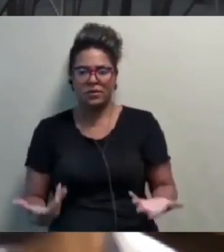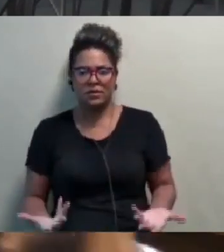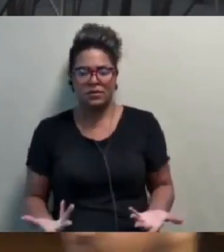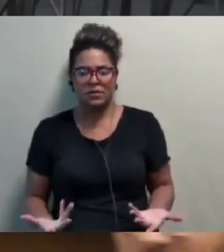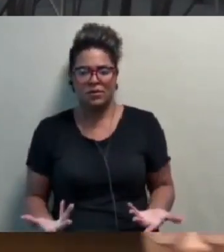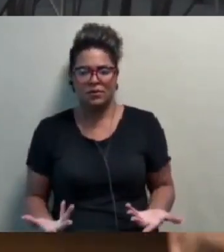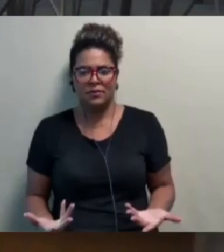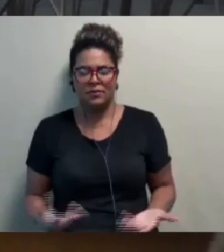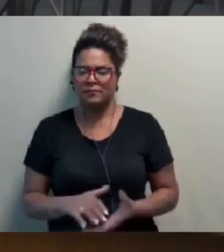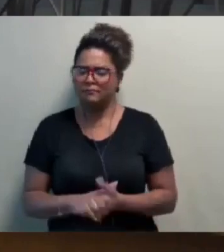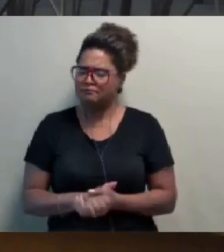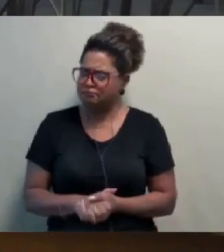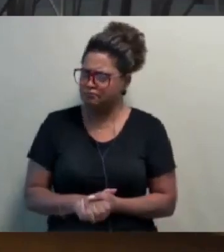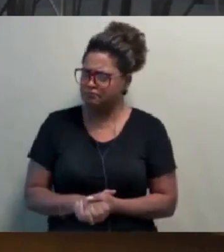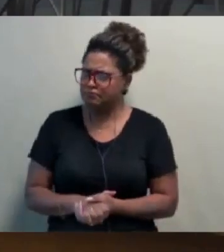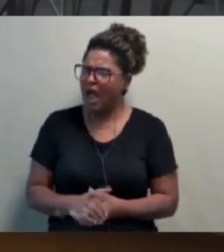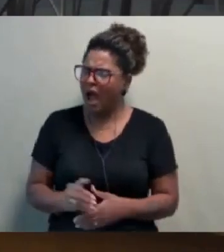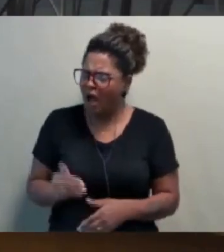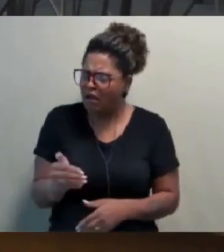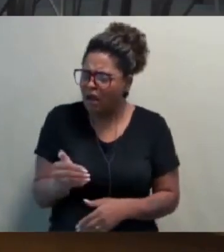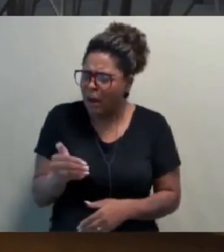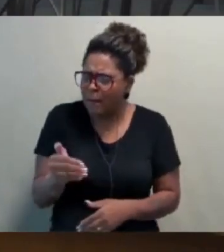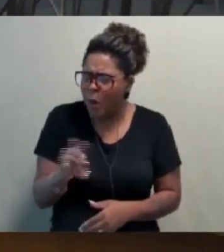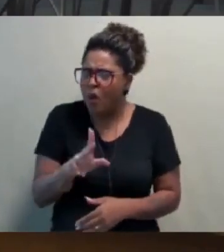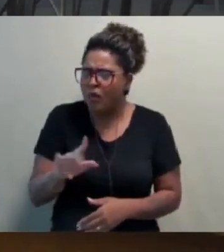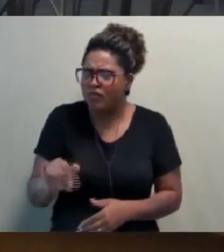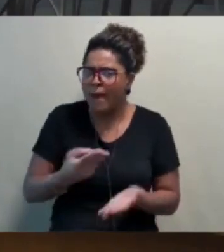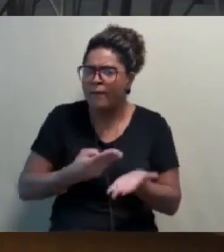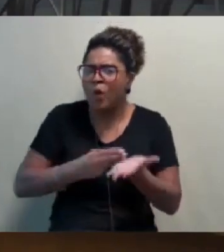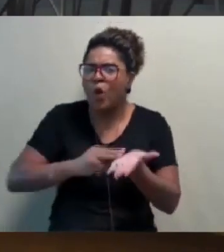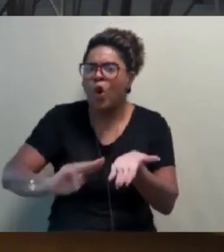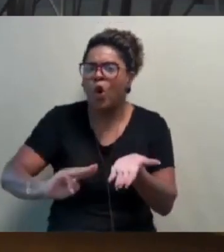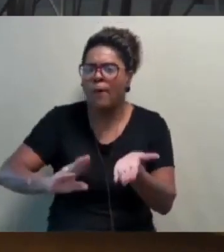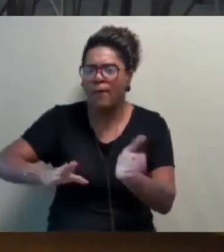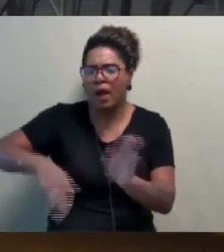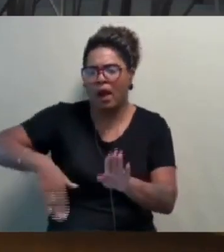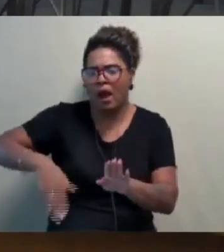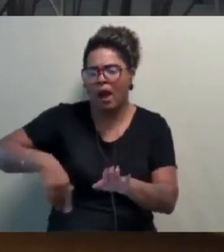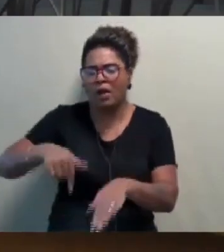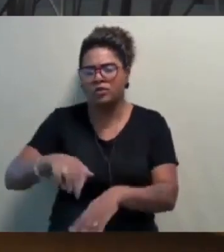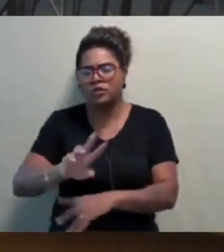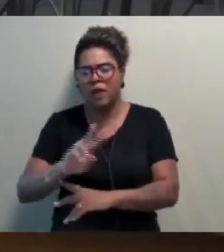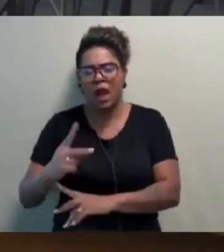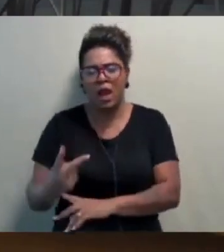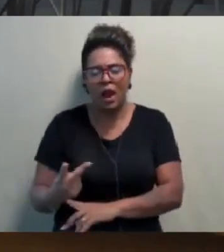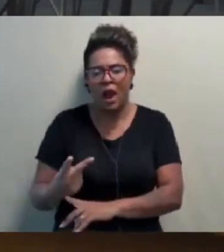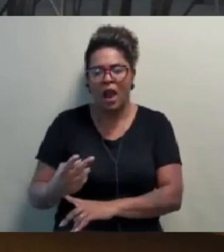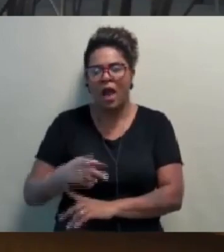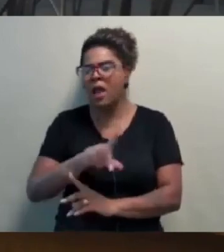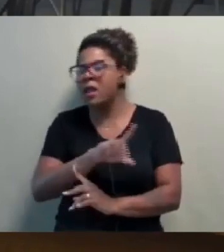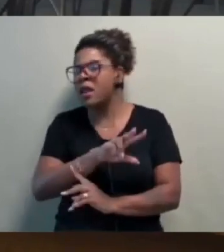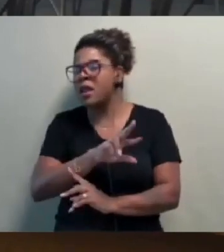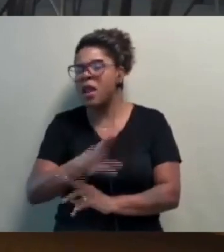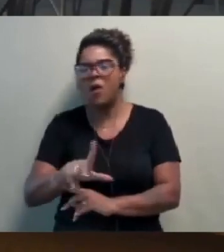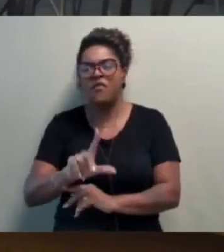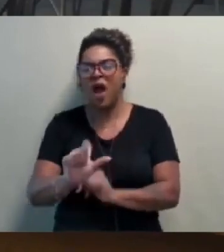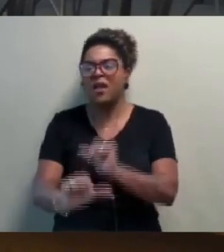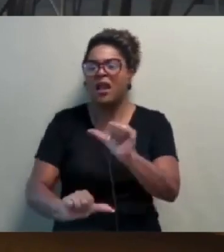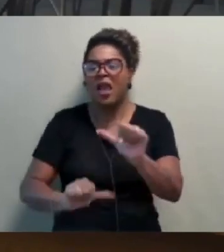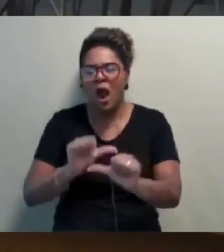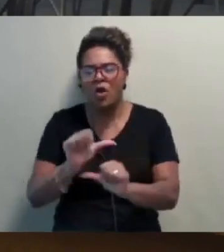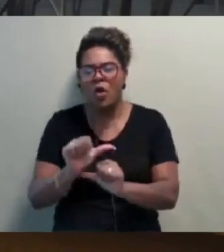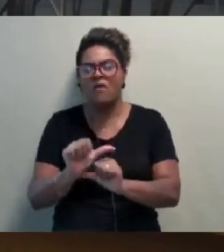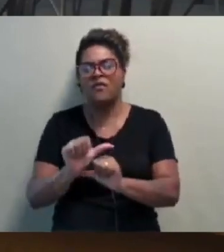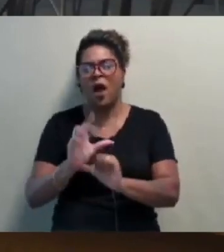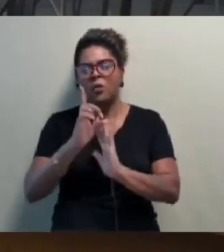mesmo. Aí, daqui a pouco, vai para os clubes de Belo Horizonte, não renova o decreto e vai lá, mete uma